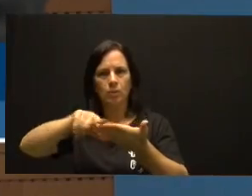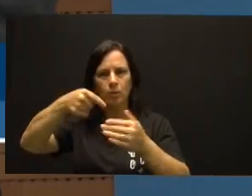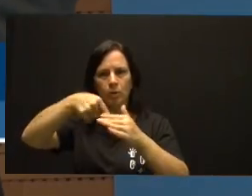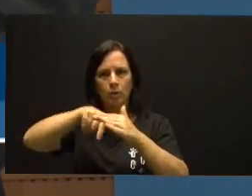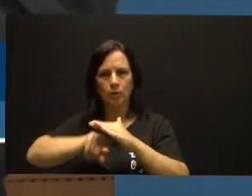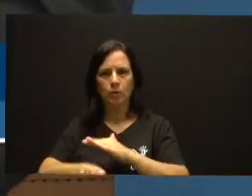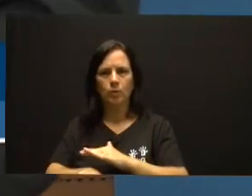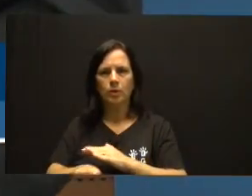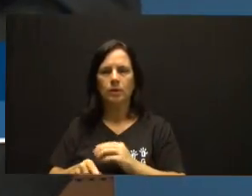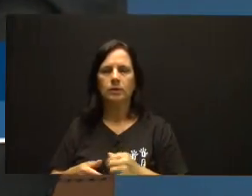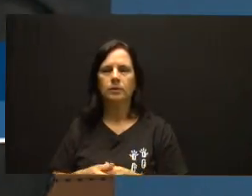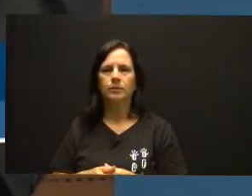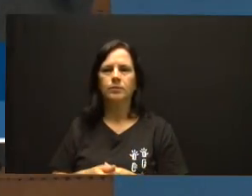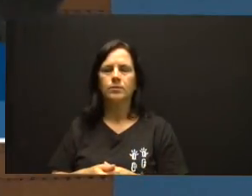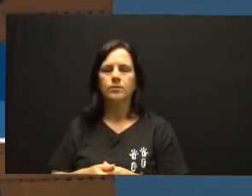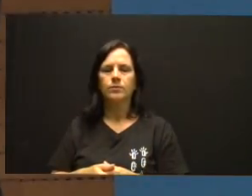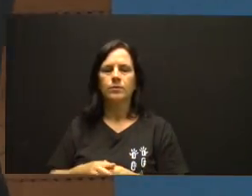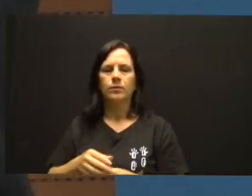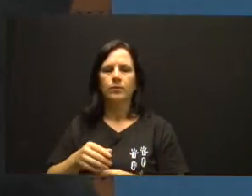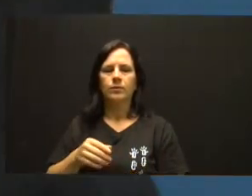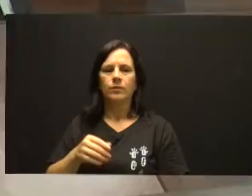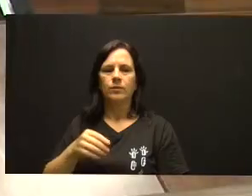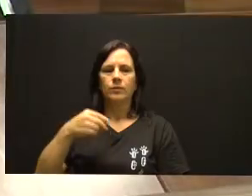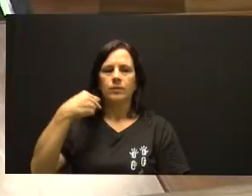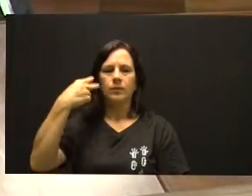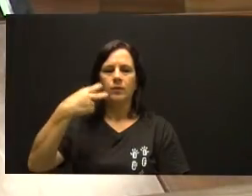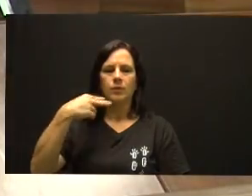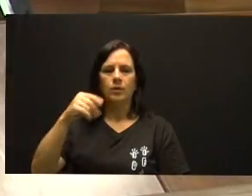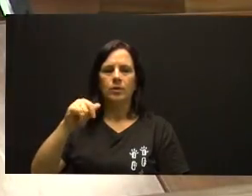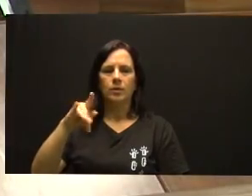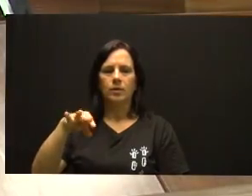bueiros, presidente. Em discussão, com a palavra, vereador Agnaldo Araújo.